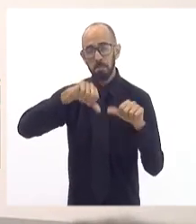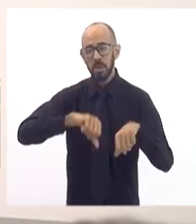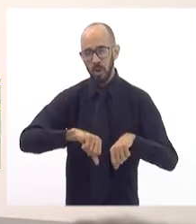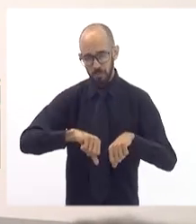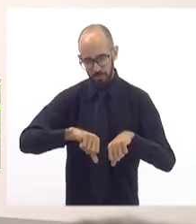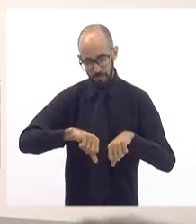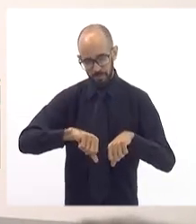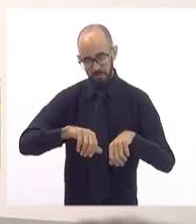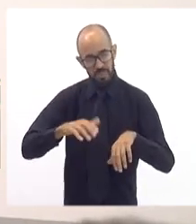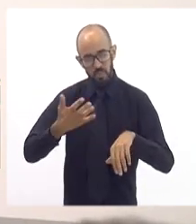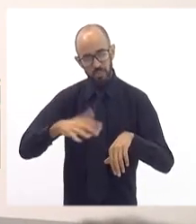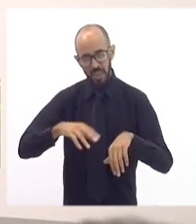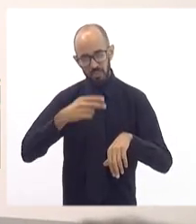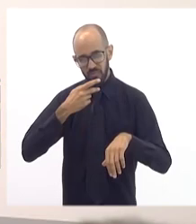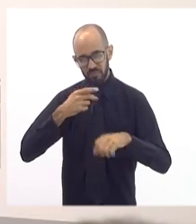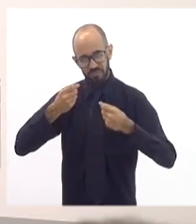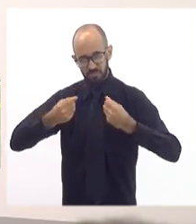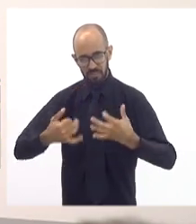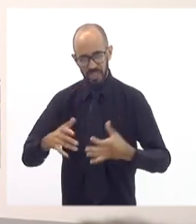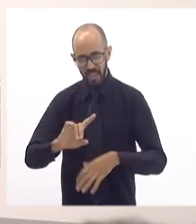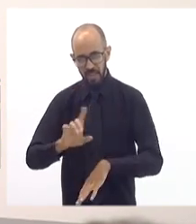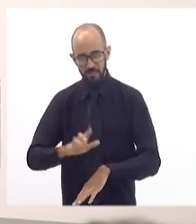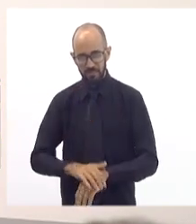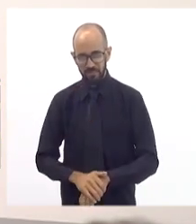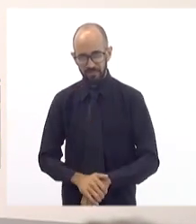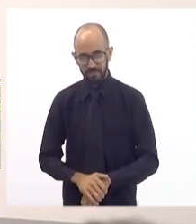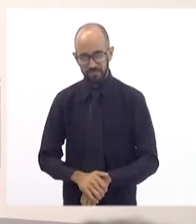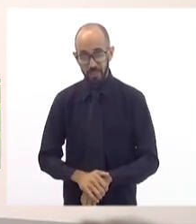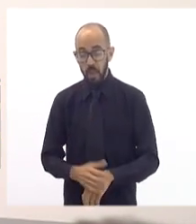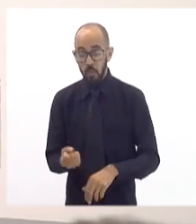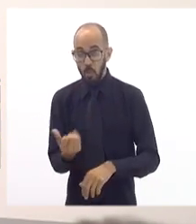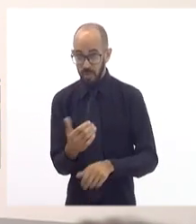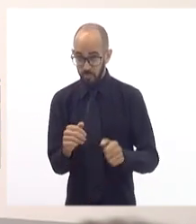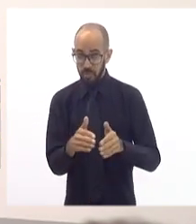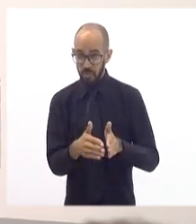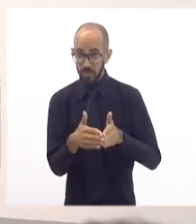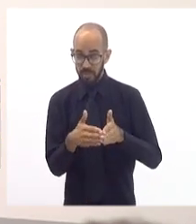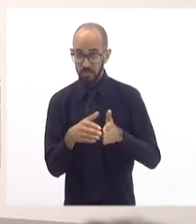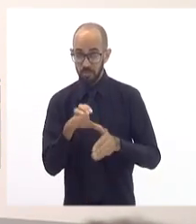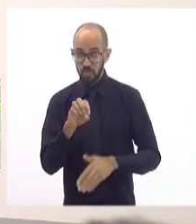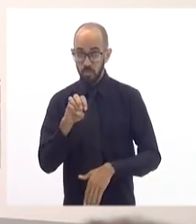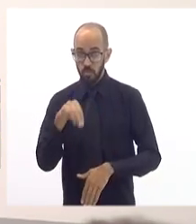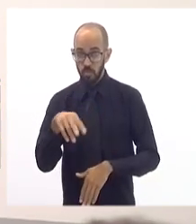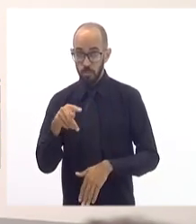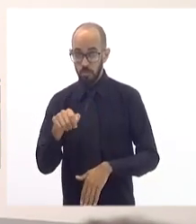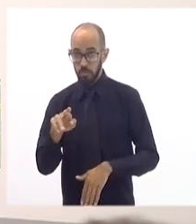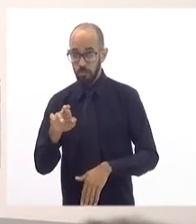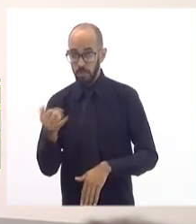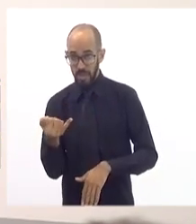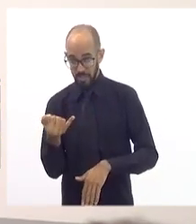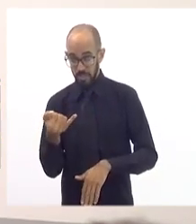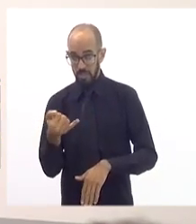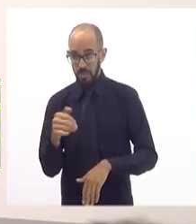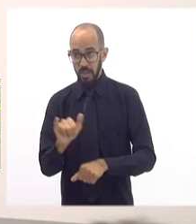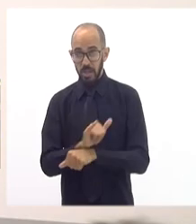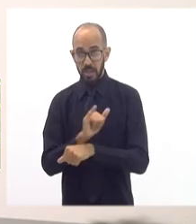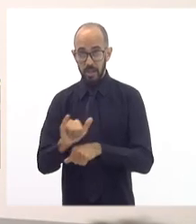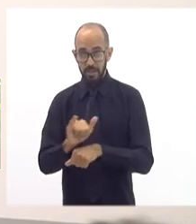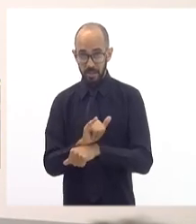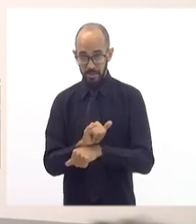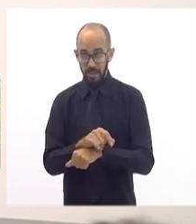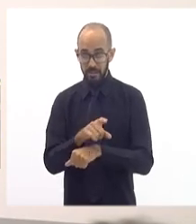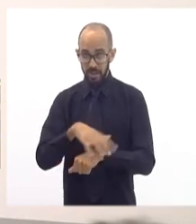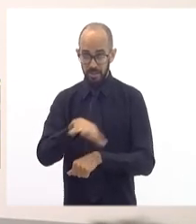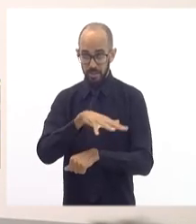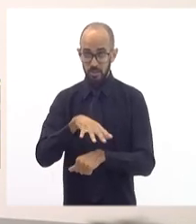eu vou dar só um exemplo quando foi feito o licenciamento do com perde uma das alternativas locacionais era